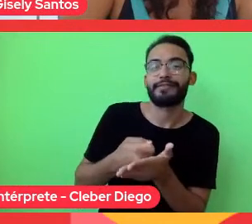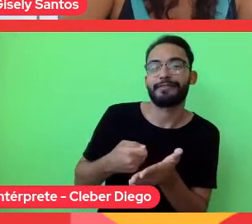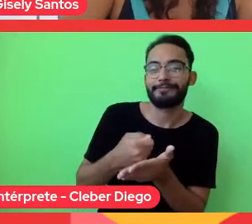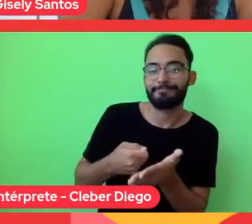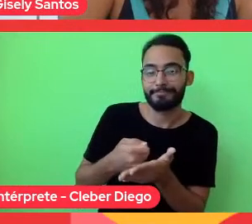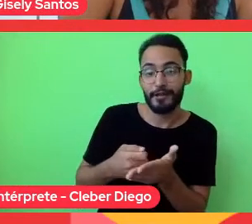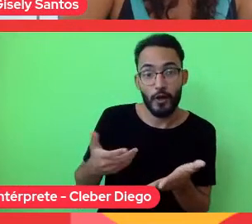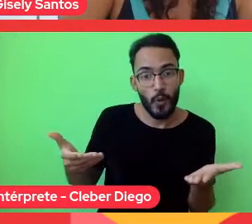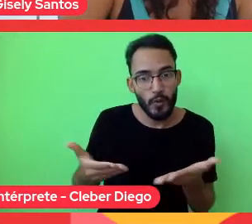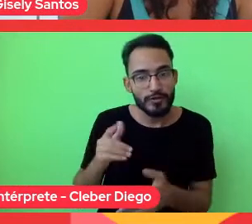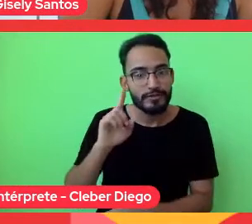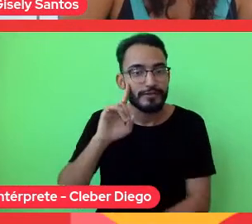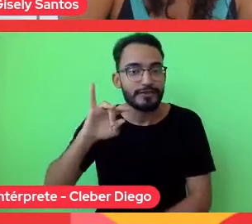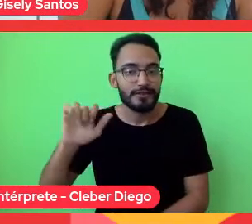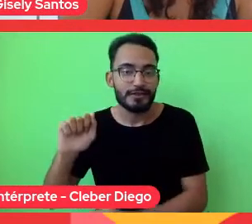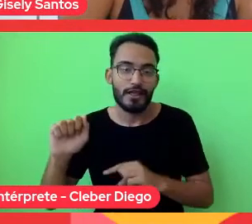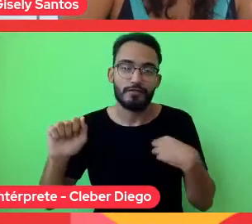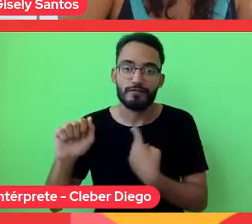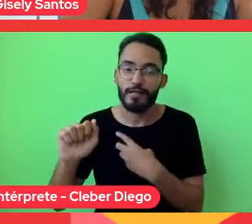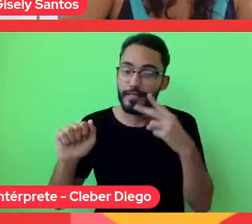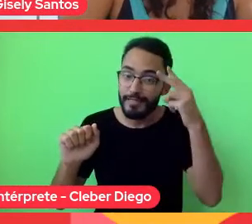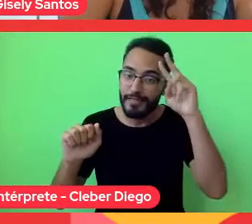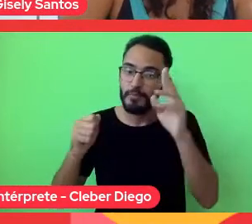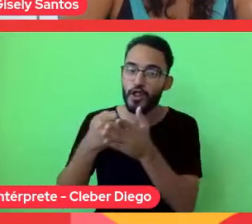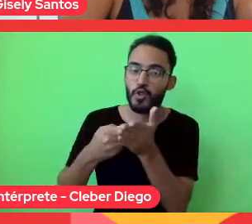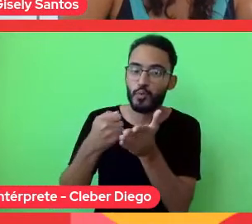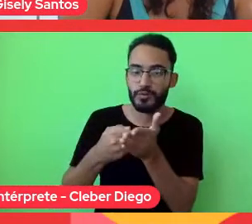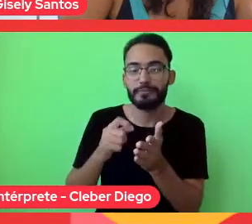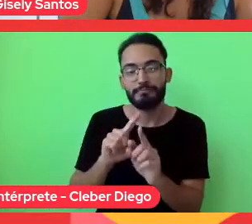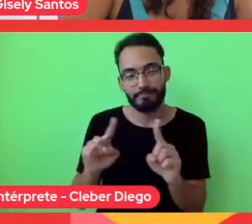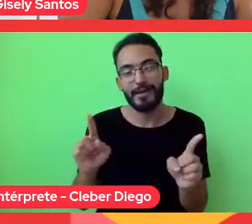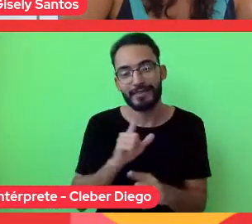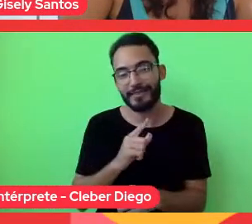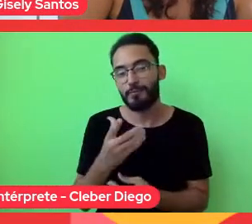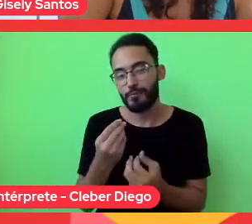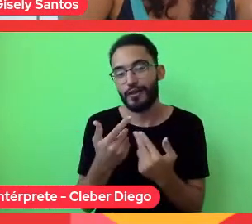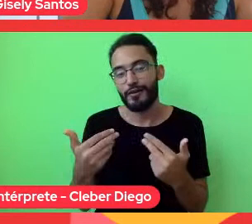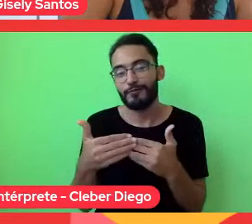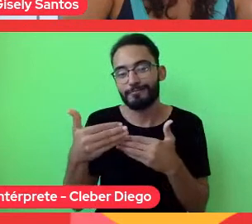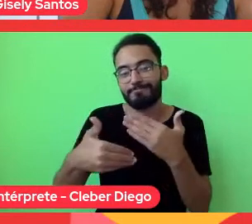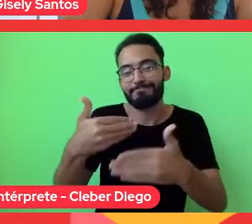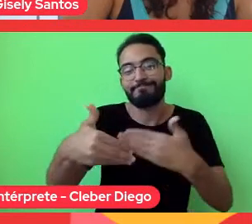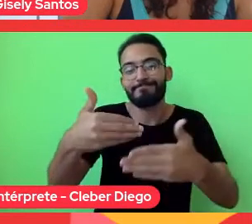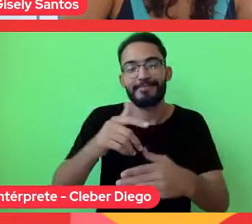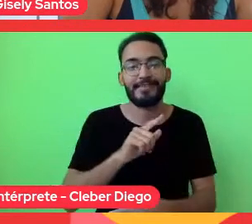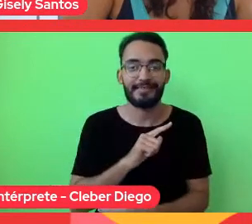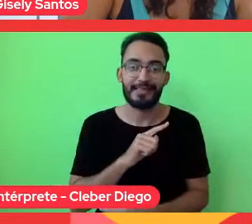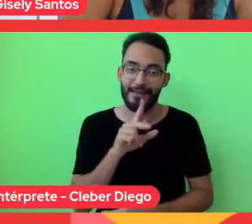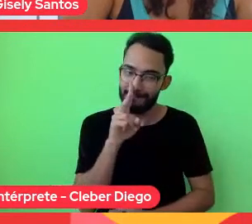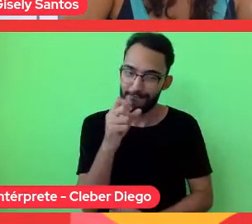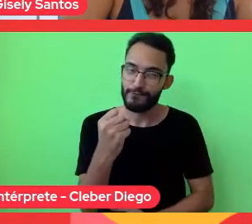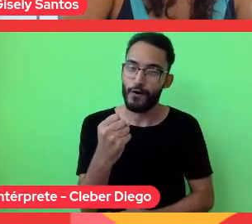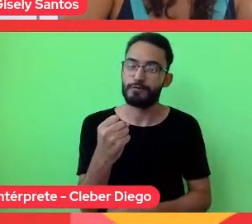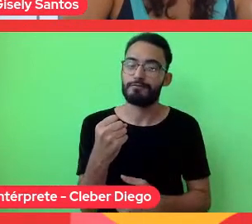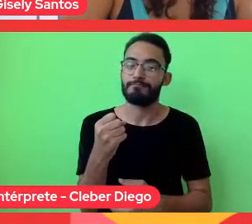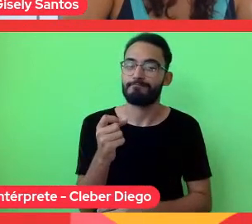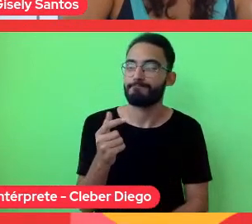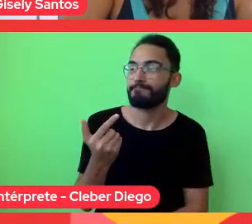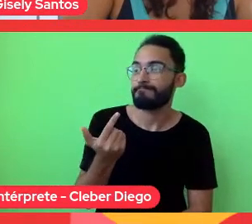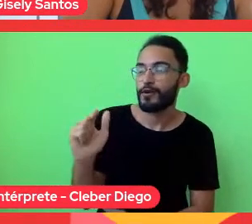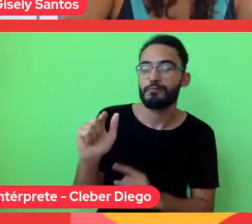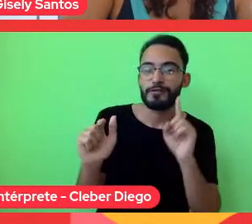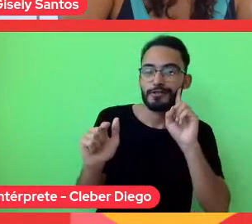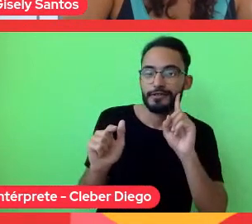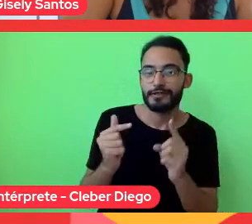hoje é um dia que a gente relembra sempre essas lutas, mas a gente tem muita coisa adiante. Então, acho que é força para os próximos dias e para as